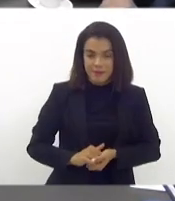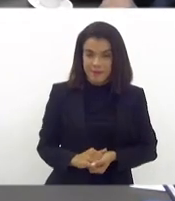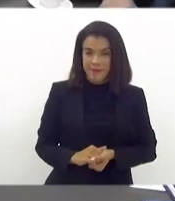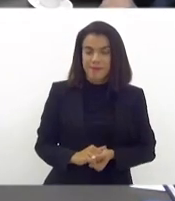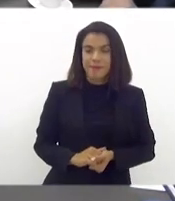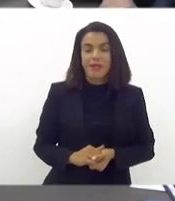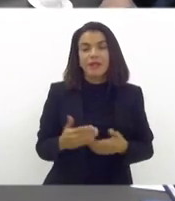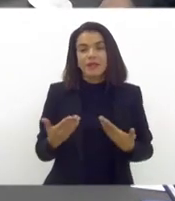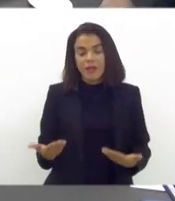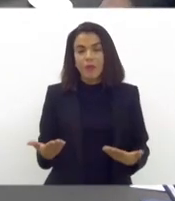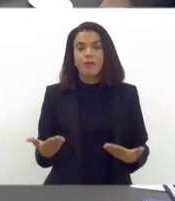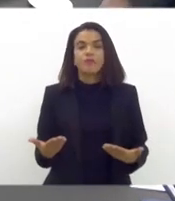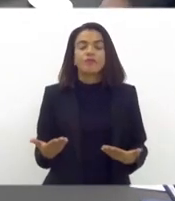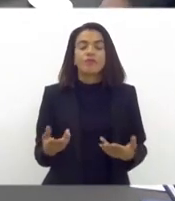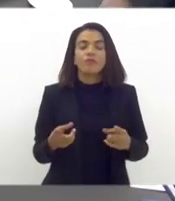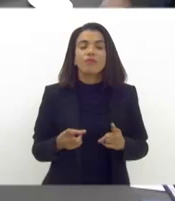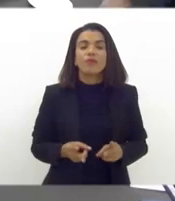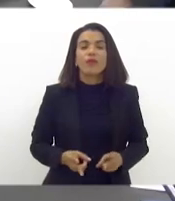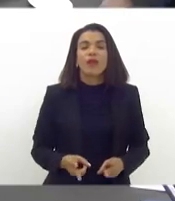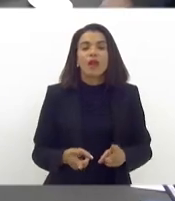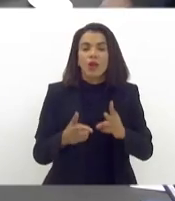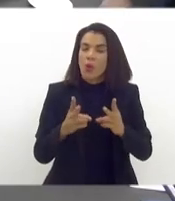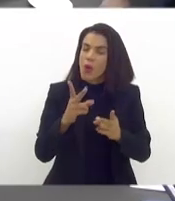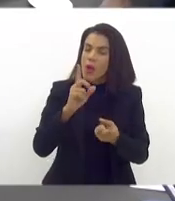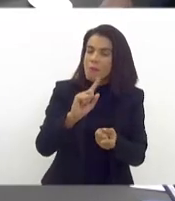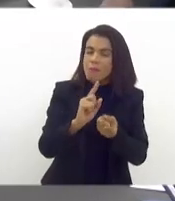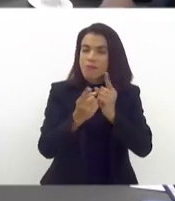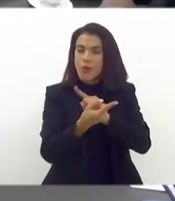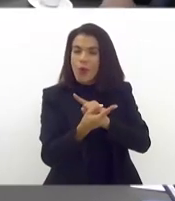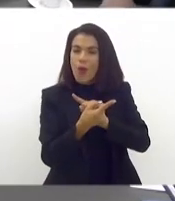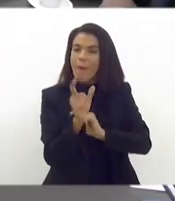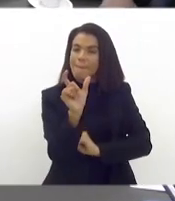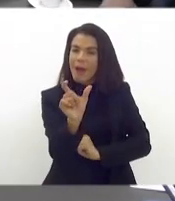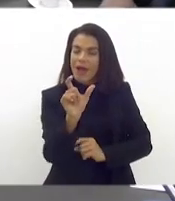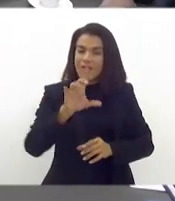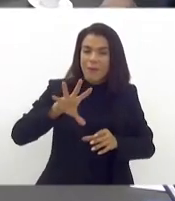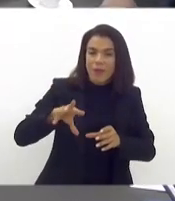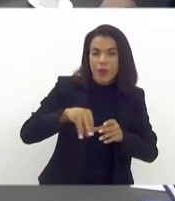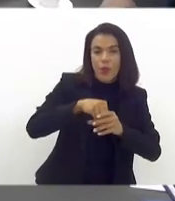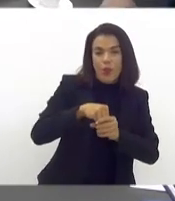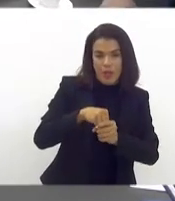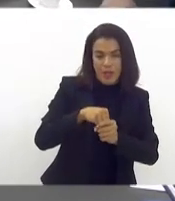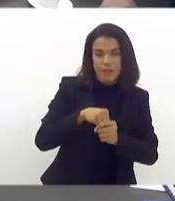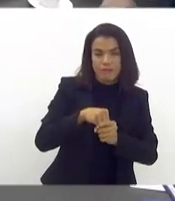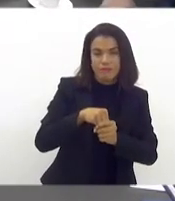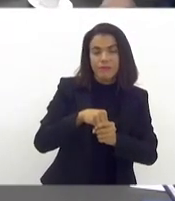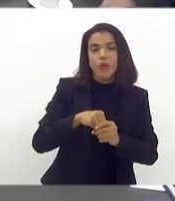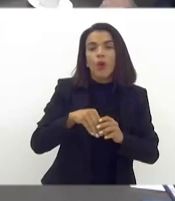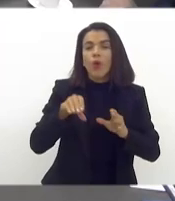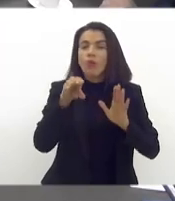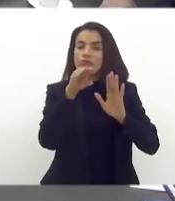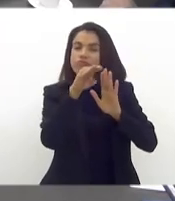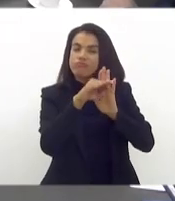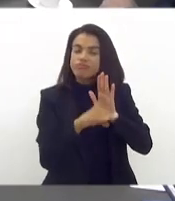presidente, fica a questão que ele continua um pouco contraditório quando ele fala incluir a disciplina como conteúdo transversal. Porque se é